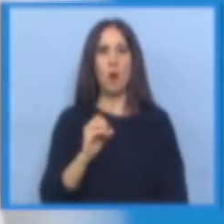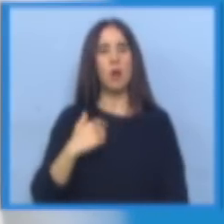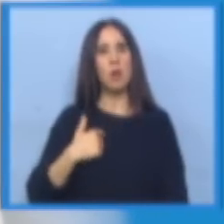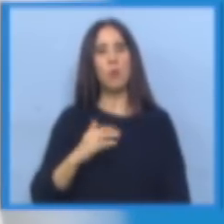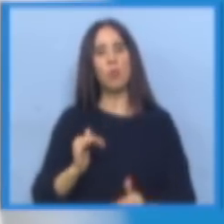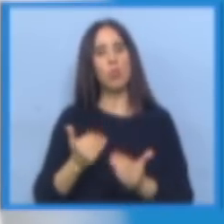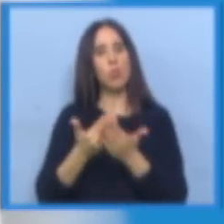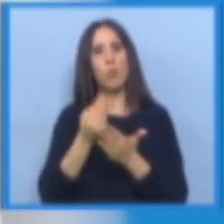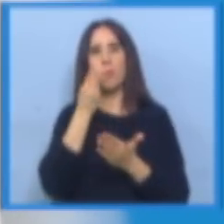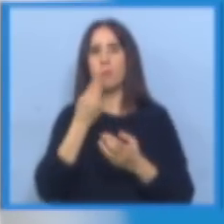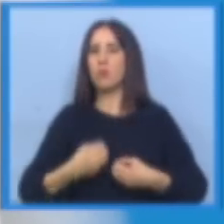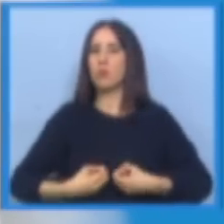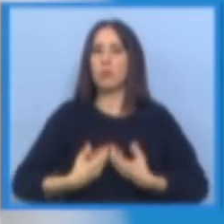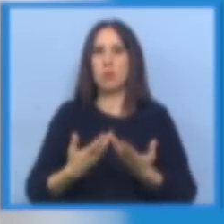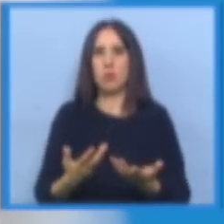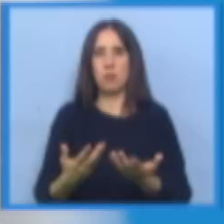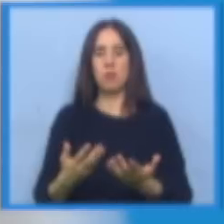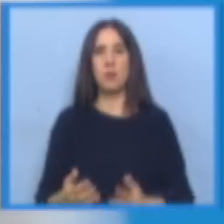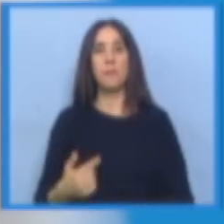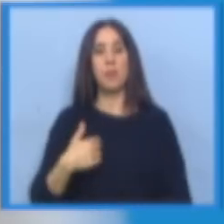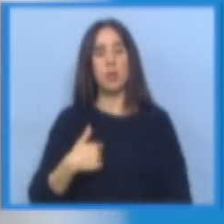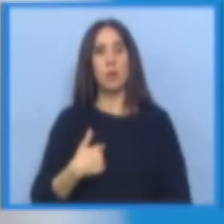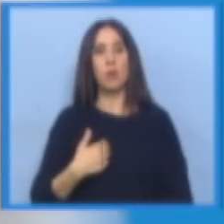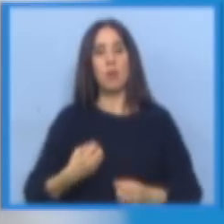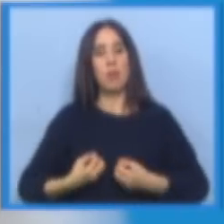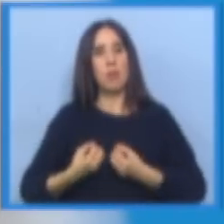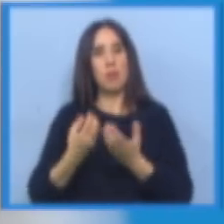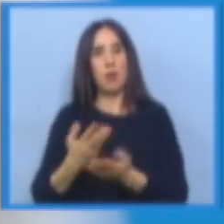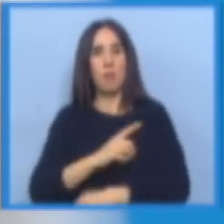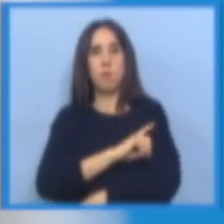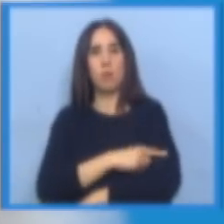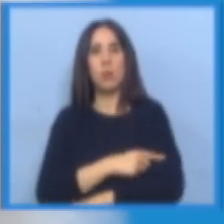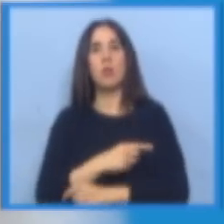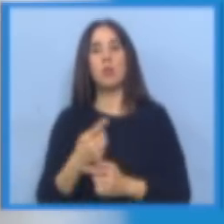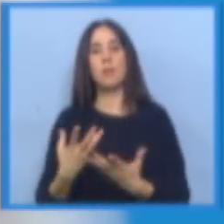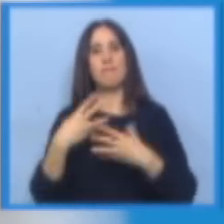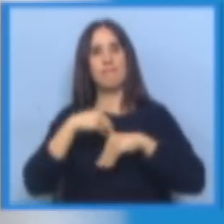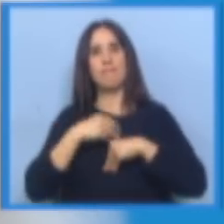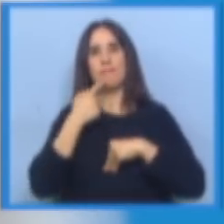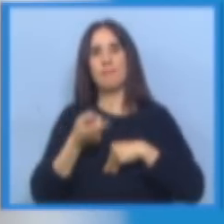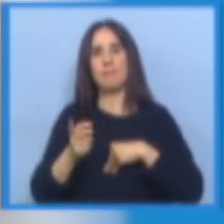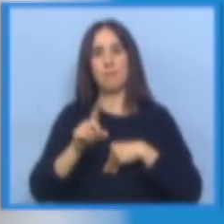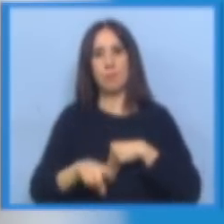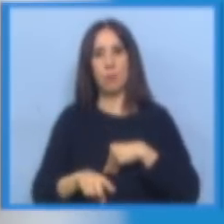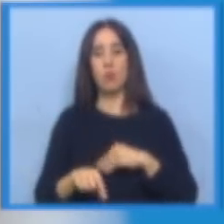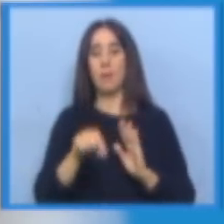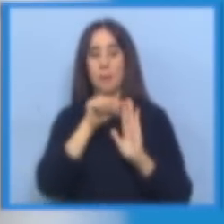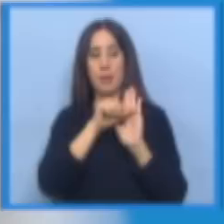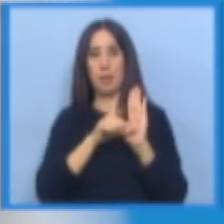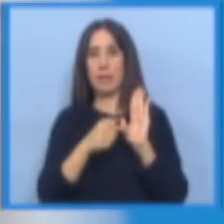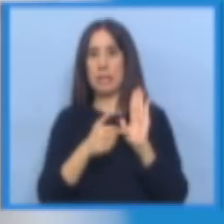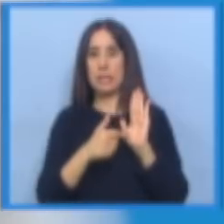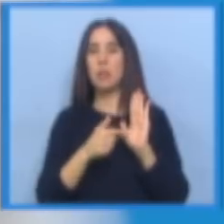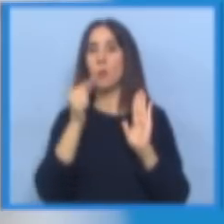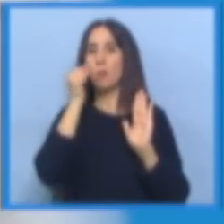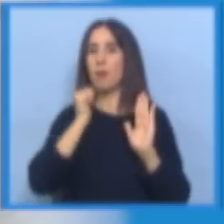dou espontaneamente. Tenho o poder de a dar e de a retomar. Foi este o mandamento que recebi